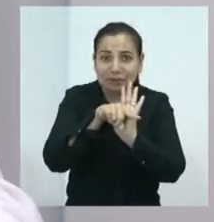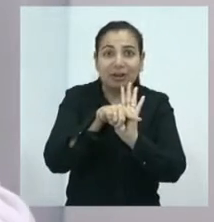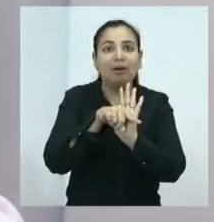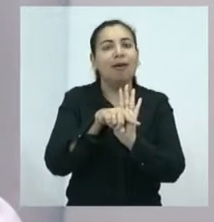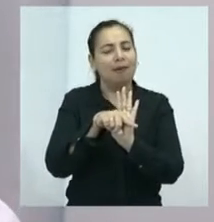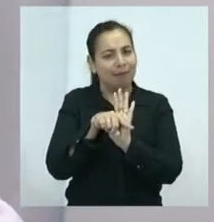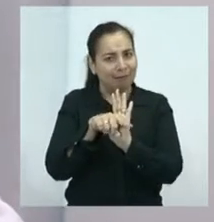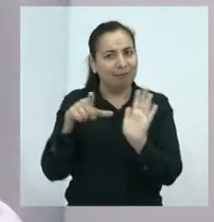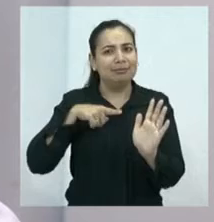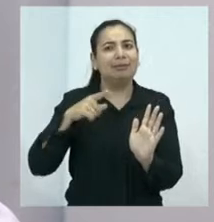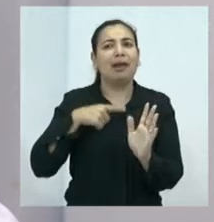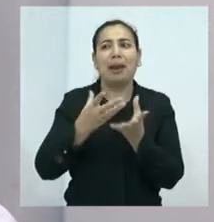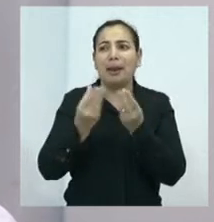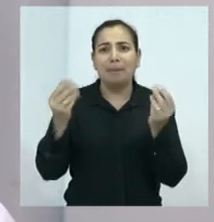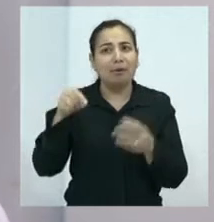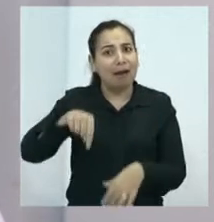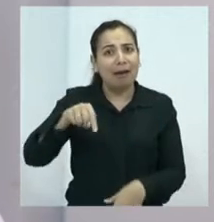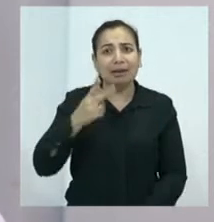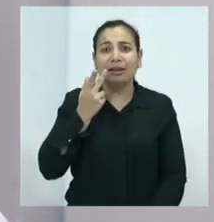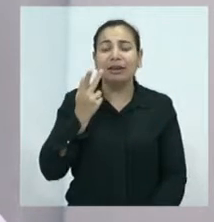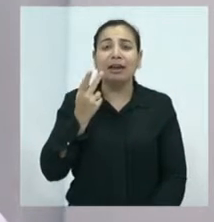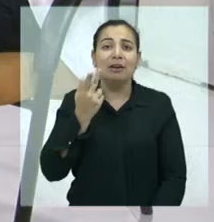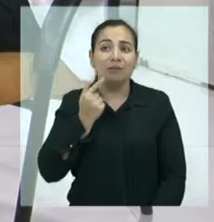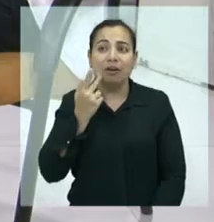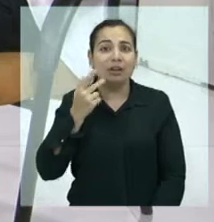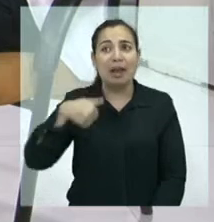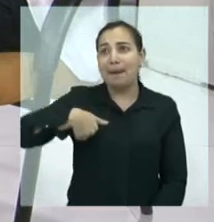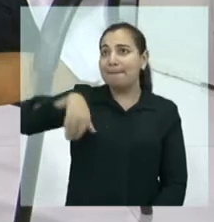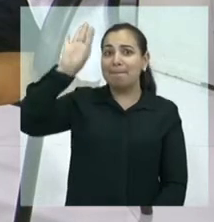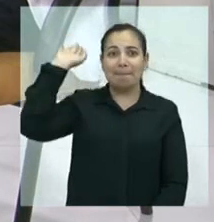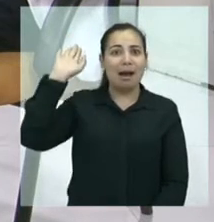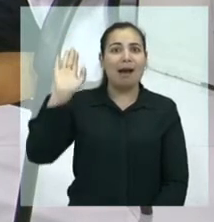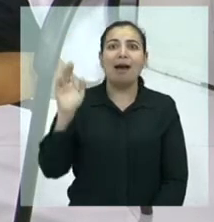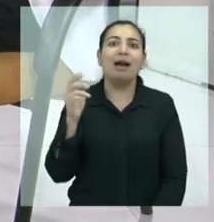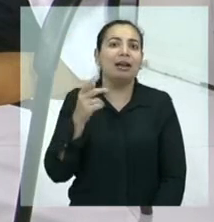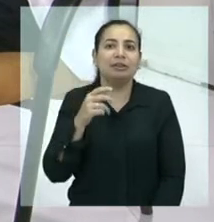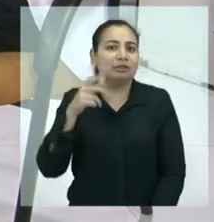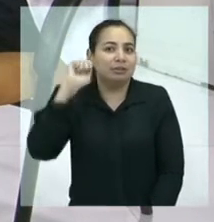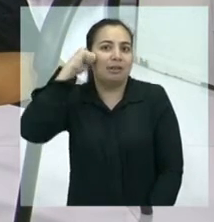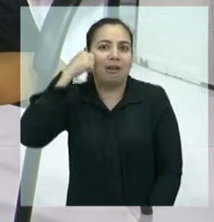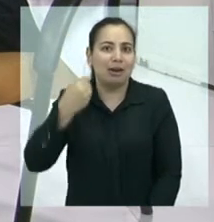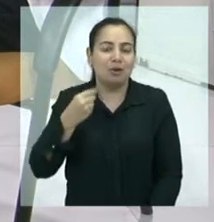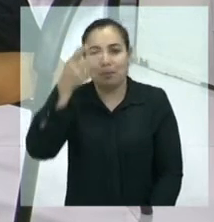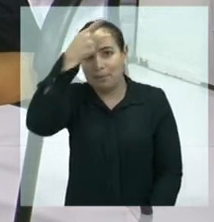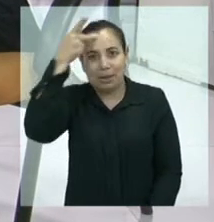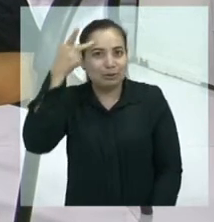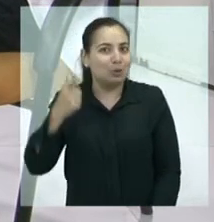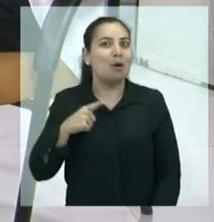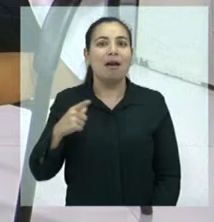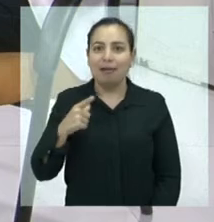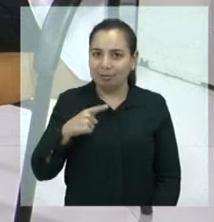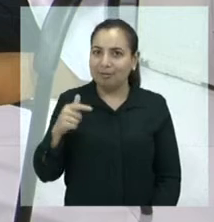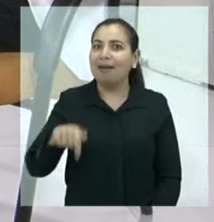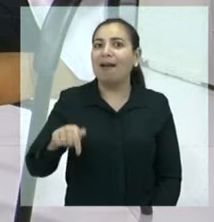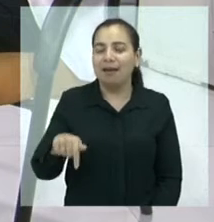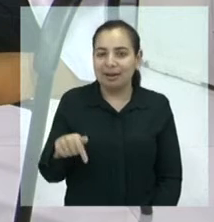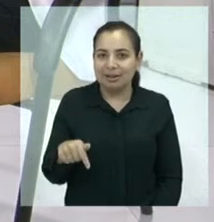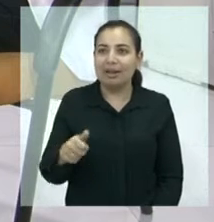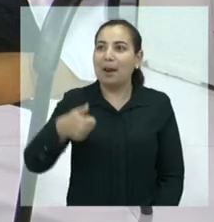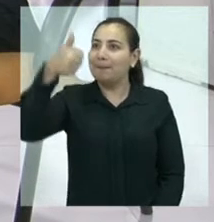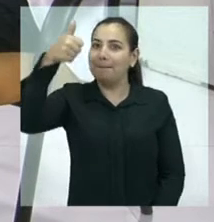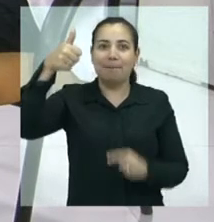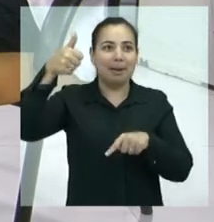do que a população brasileira. Então, que a média, né? Exatamente, que a média da população brasileira. Então, baseado nisso, o Estado ele resolve